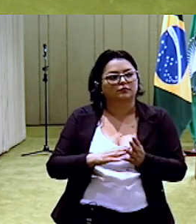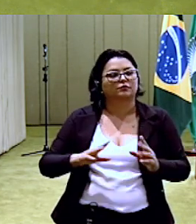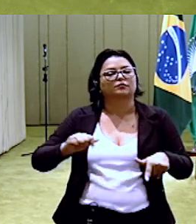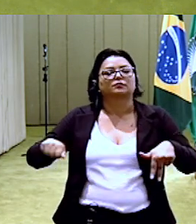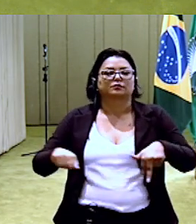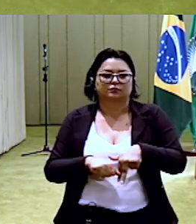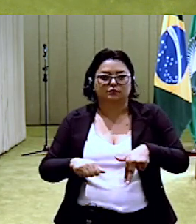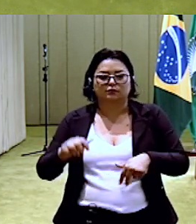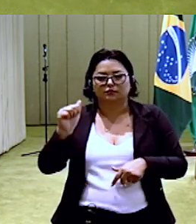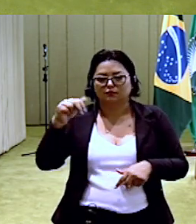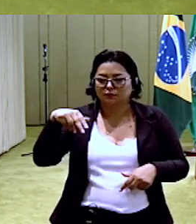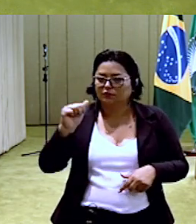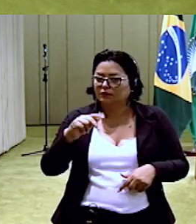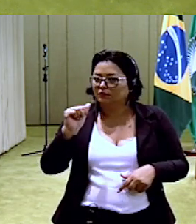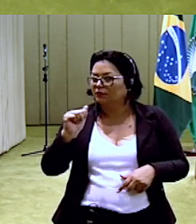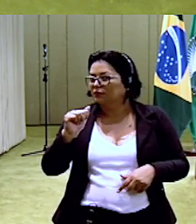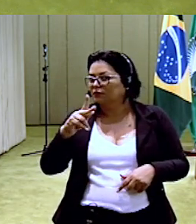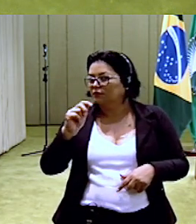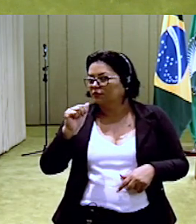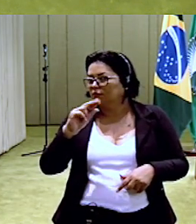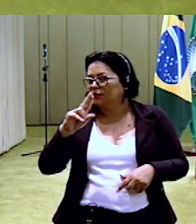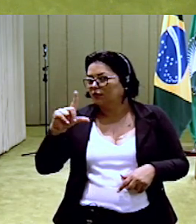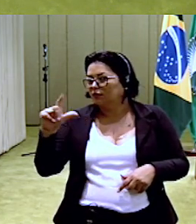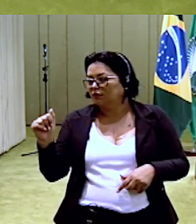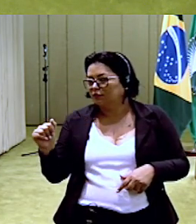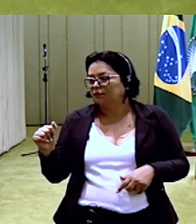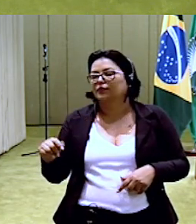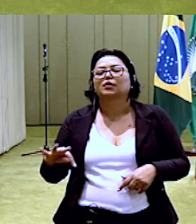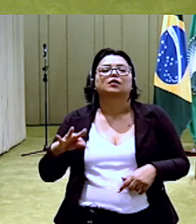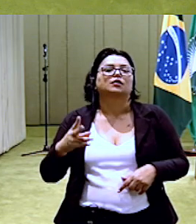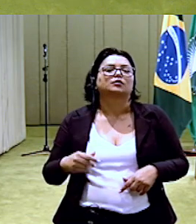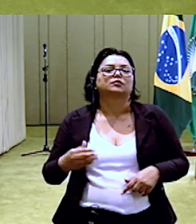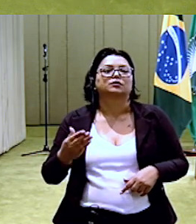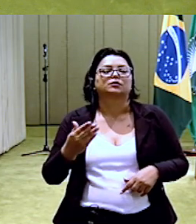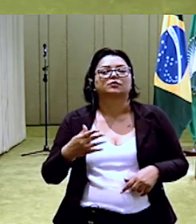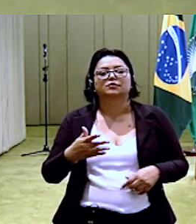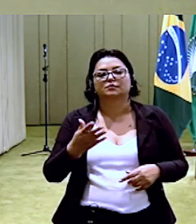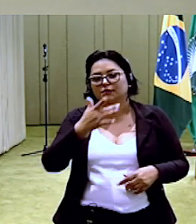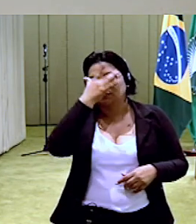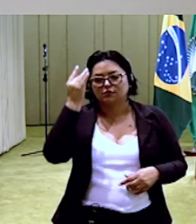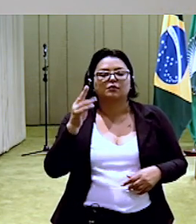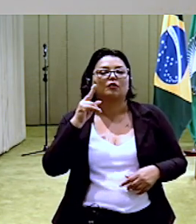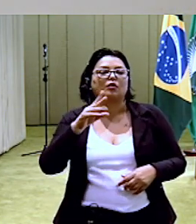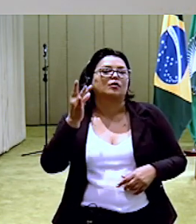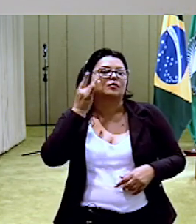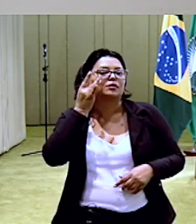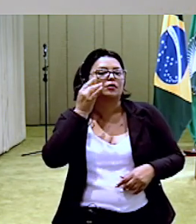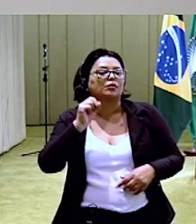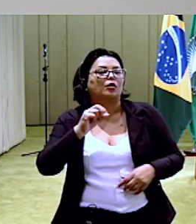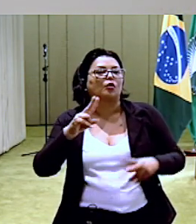e cumprimentar todos os colegas que estão nos assistindo aqui presencialmente ou virtualmente.